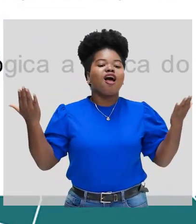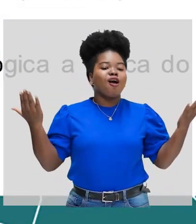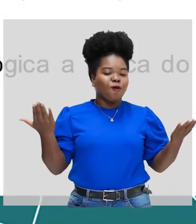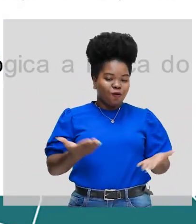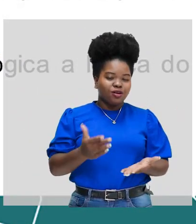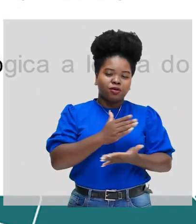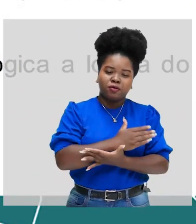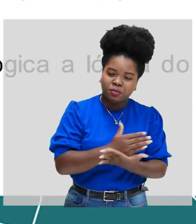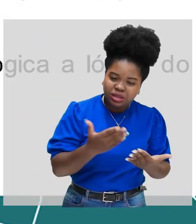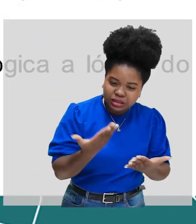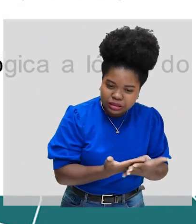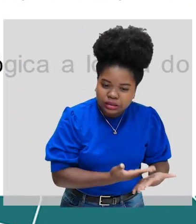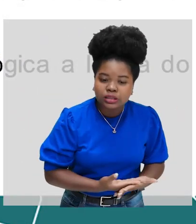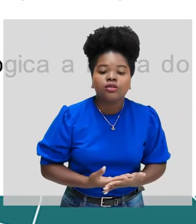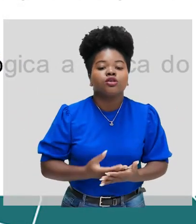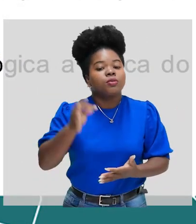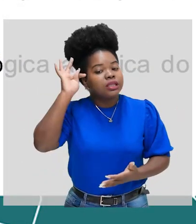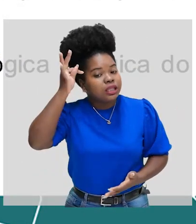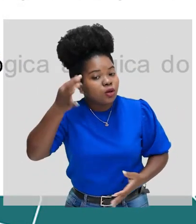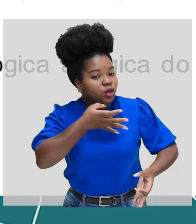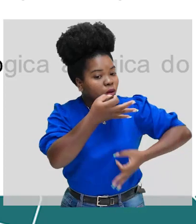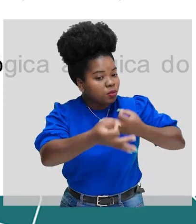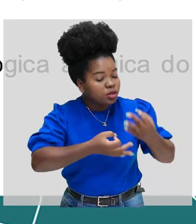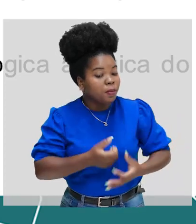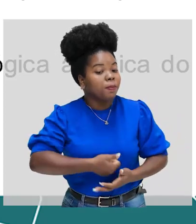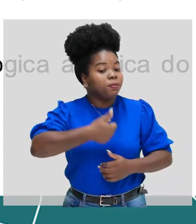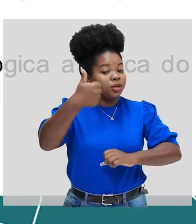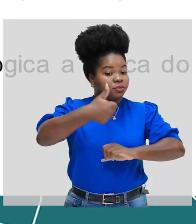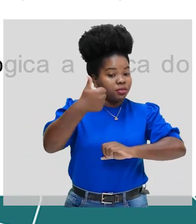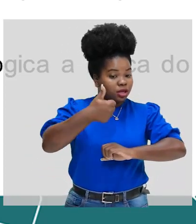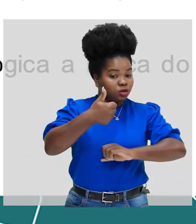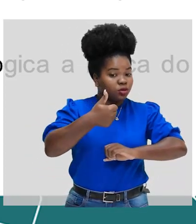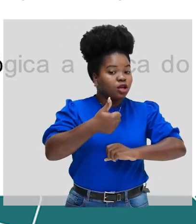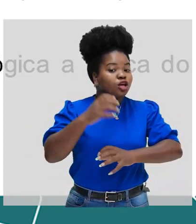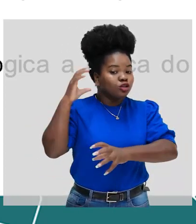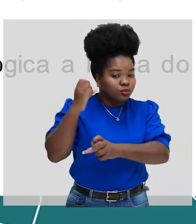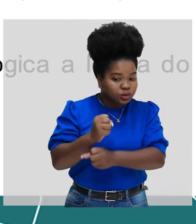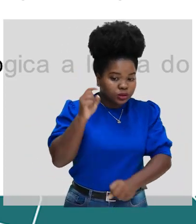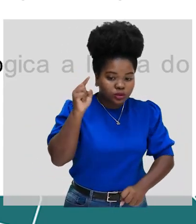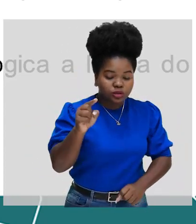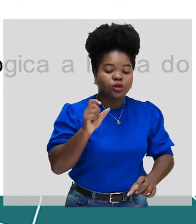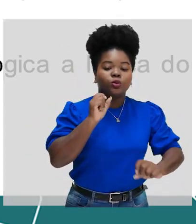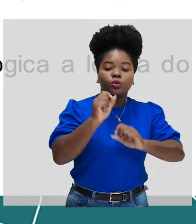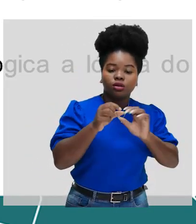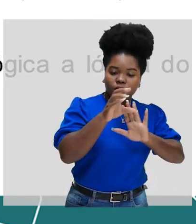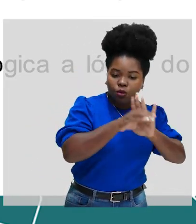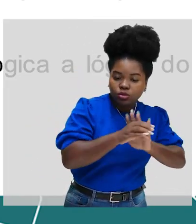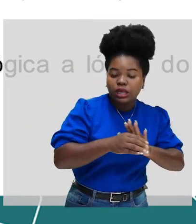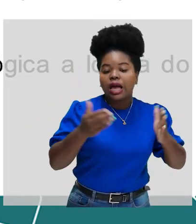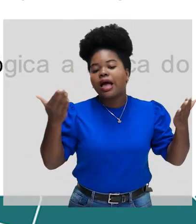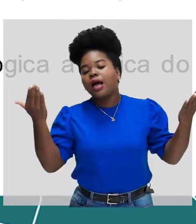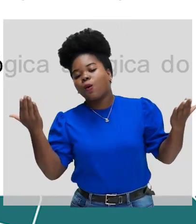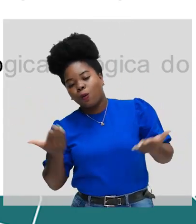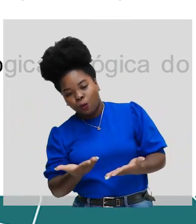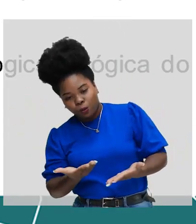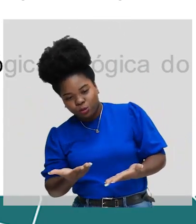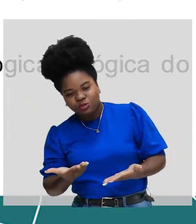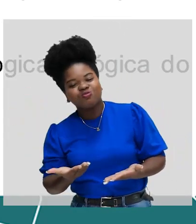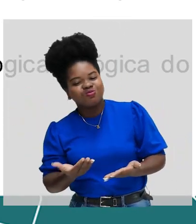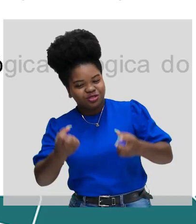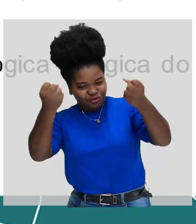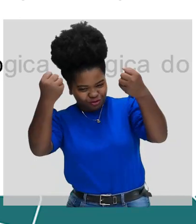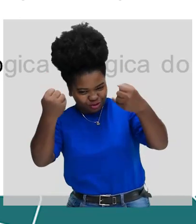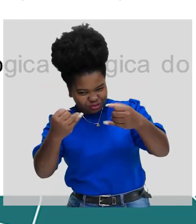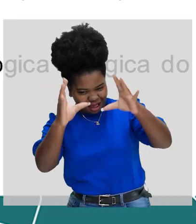Vai começar a aula sobre teoria crítica. Primeiro, eu só relembrei o que é globalização. Agora a gente vai falar da